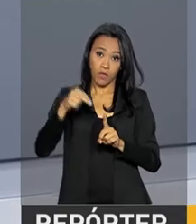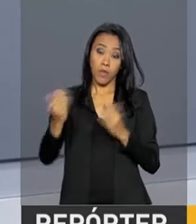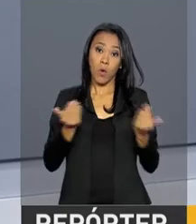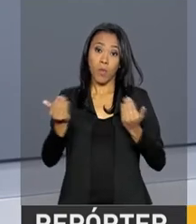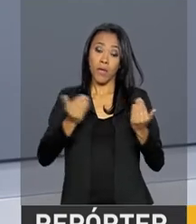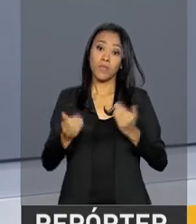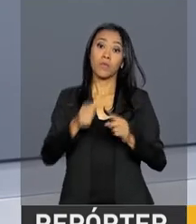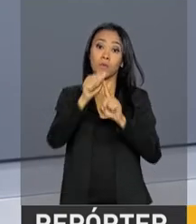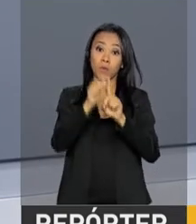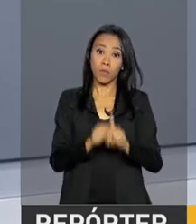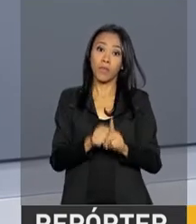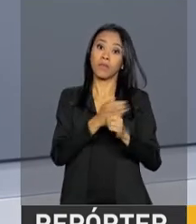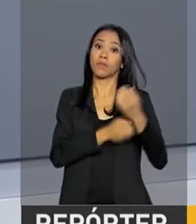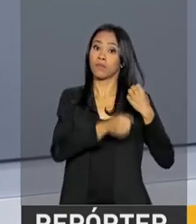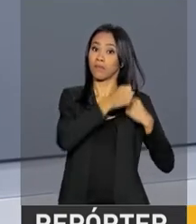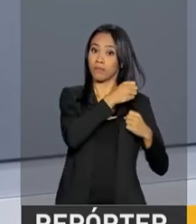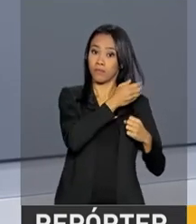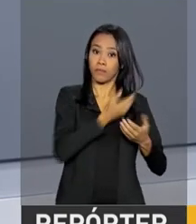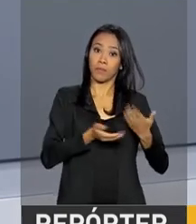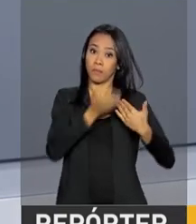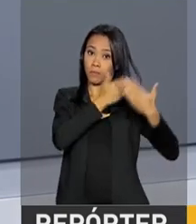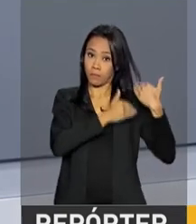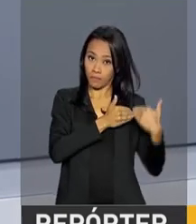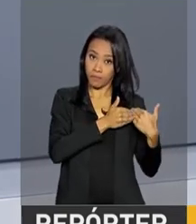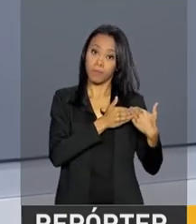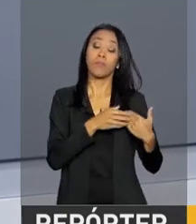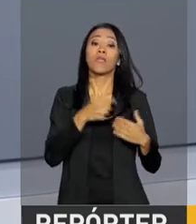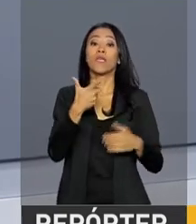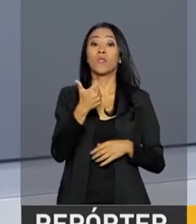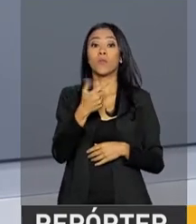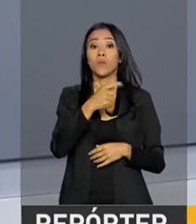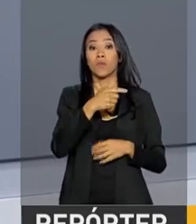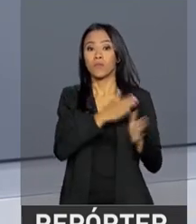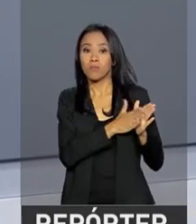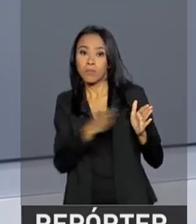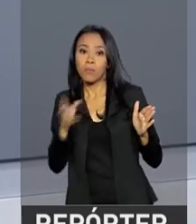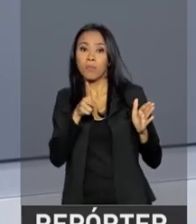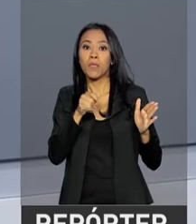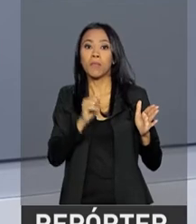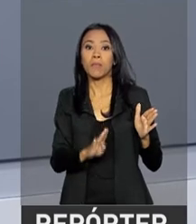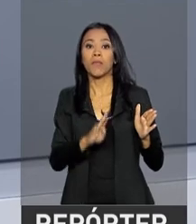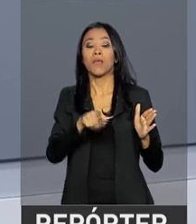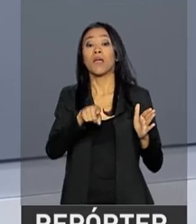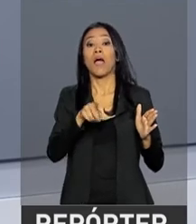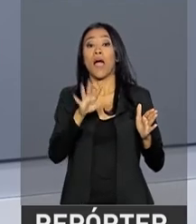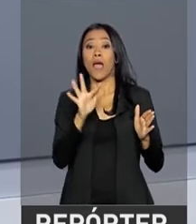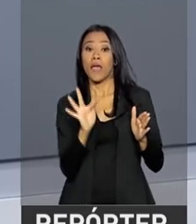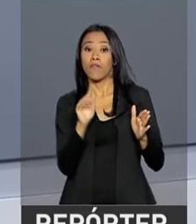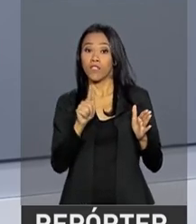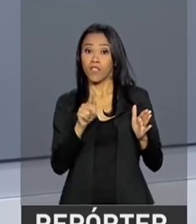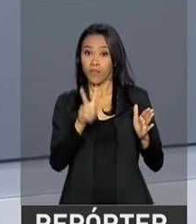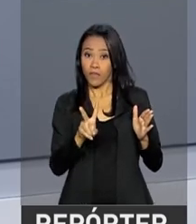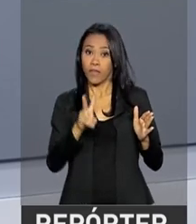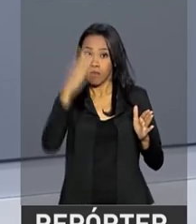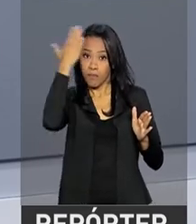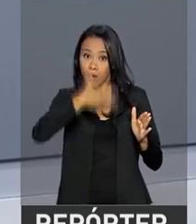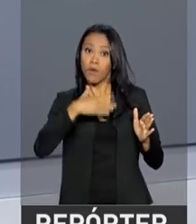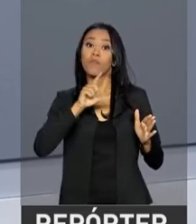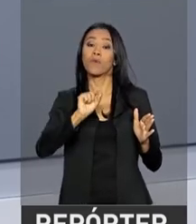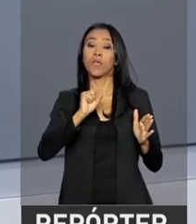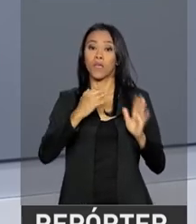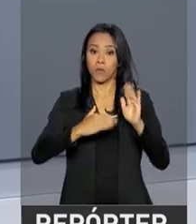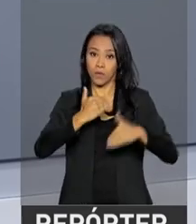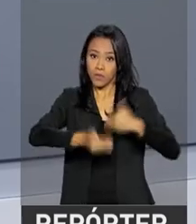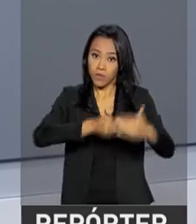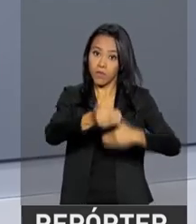meses o pib ficou em 0,8 por cento em novembro segundo a fgv o resultado faz faz crer que as previsões de crescimento